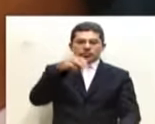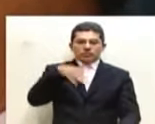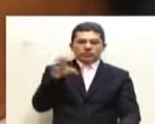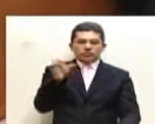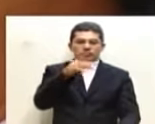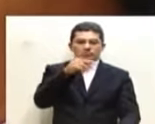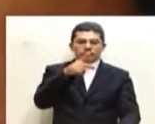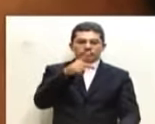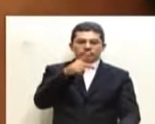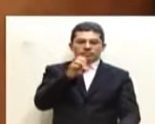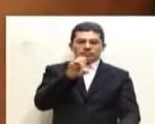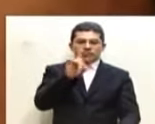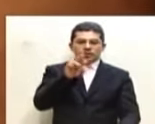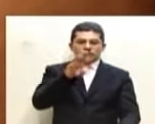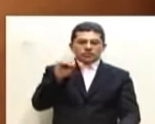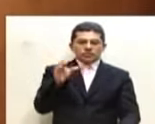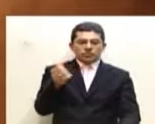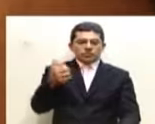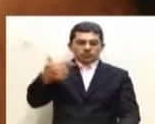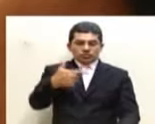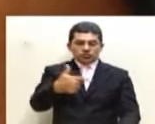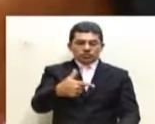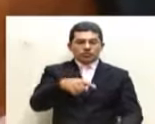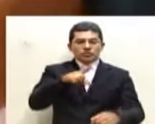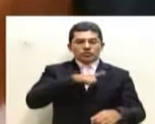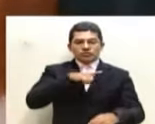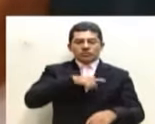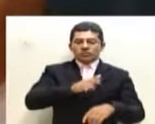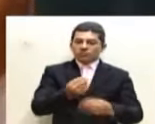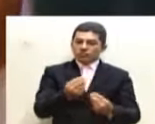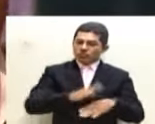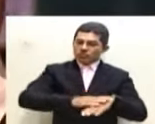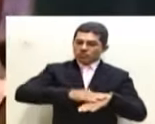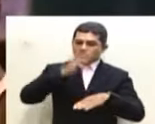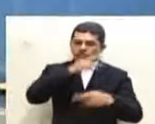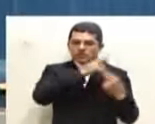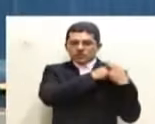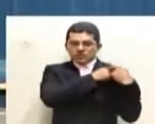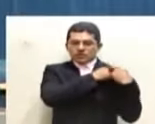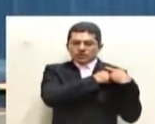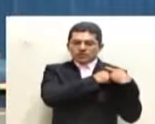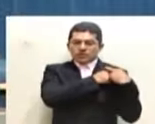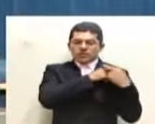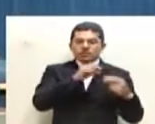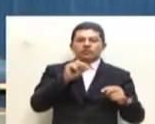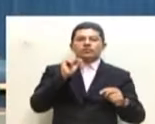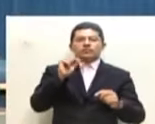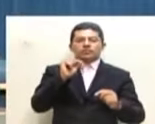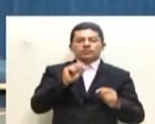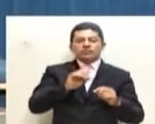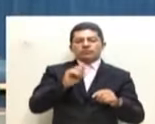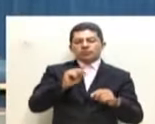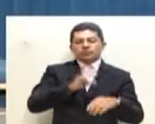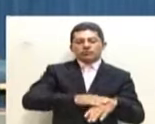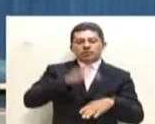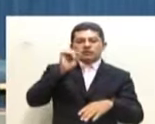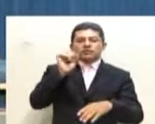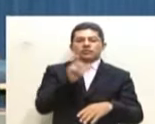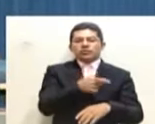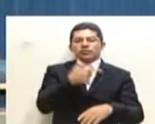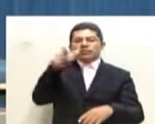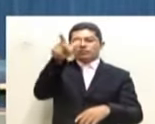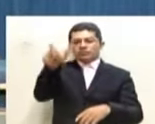mais republicano, tinha muito mais compromisso com as ideias republicanas do que o marechal Deodoro da Fonseca.